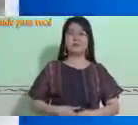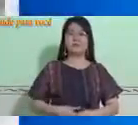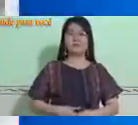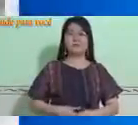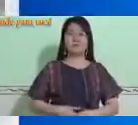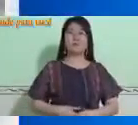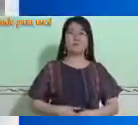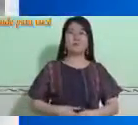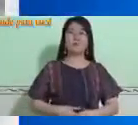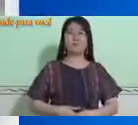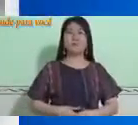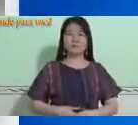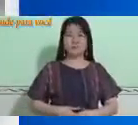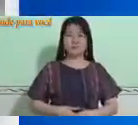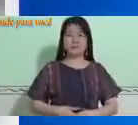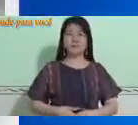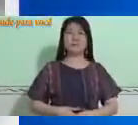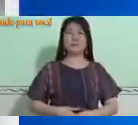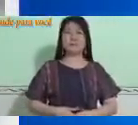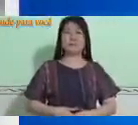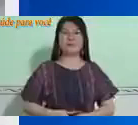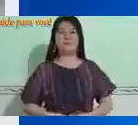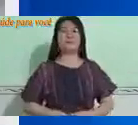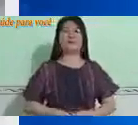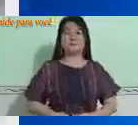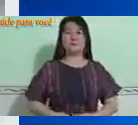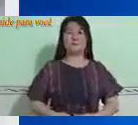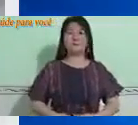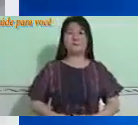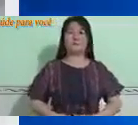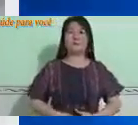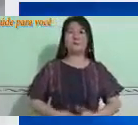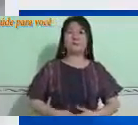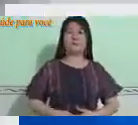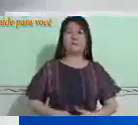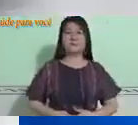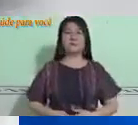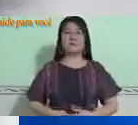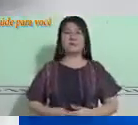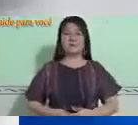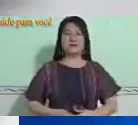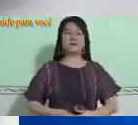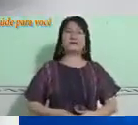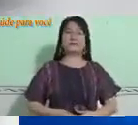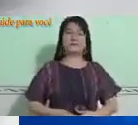A torção do testículo é uma situação de emergência que causa inchaço e uma dor muito intensa na região dos